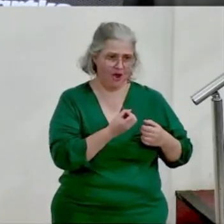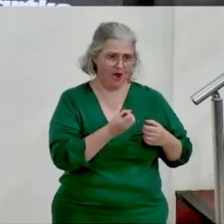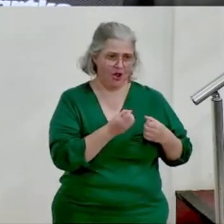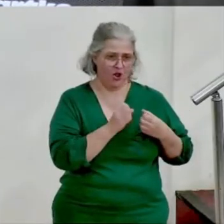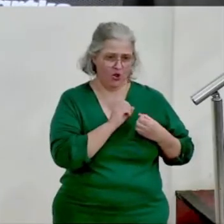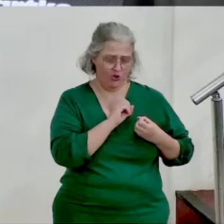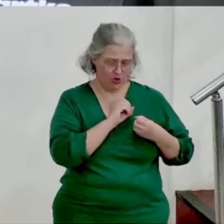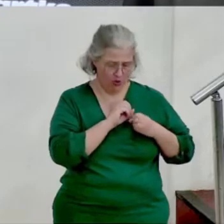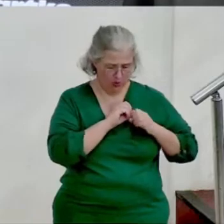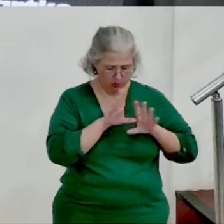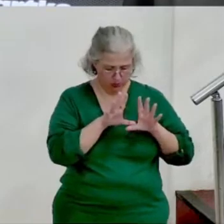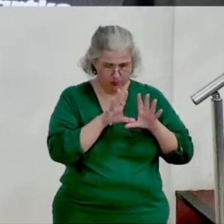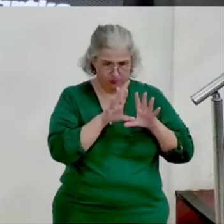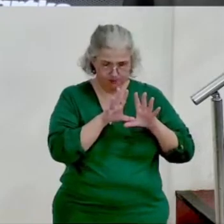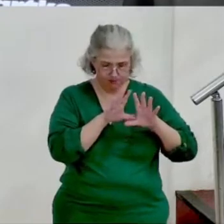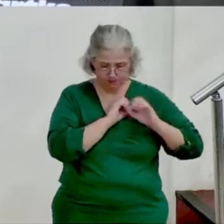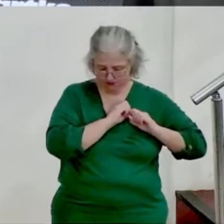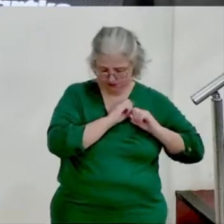no seu coração.